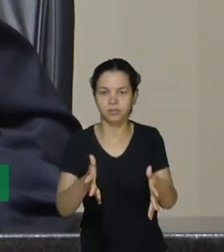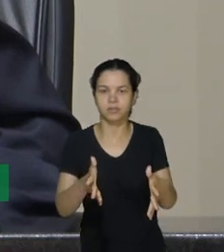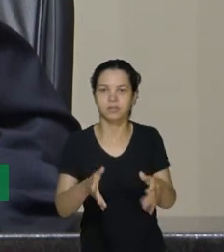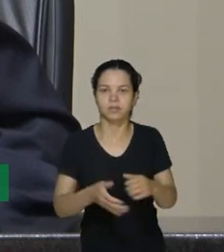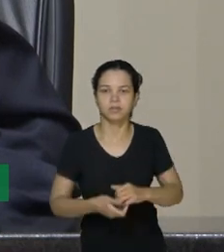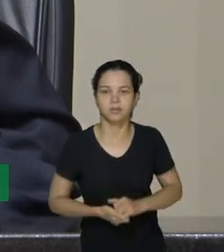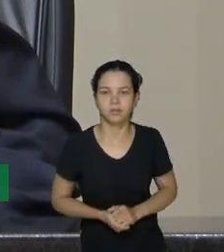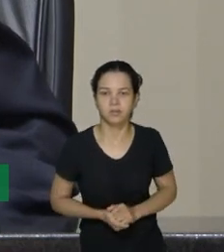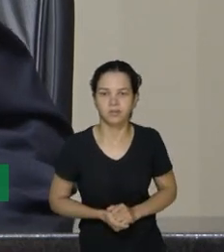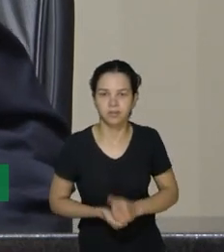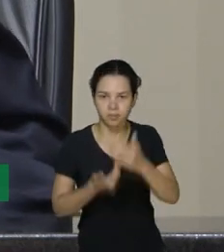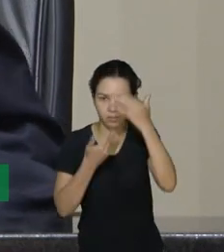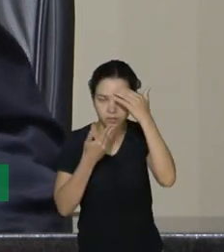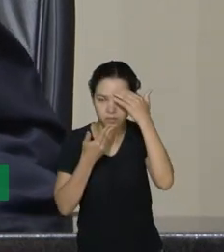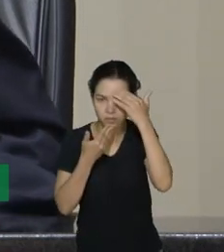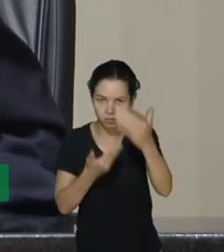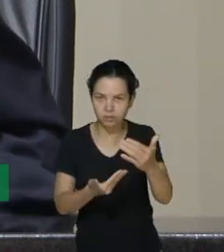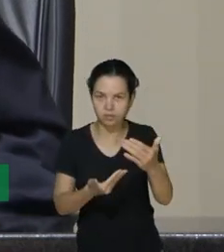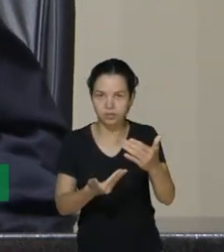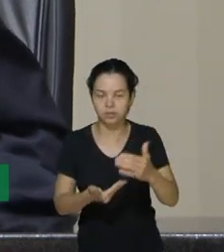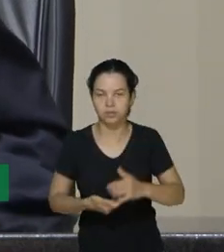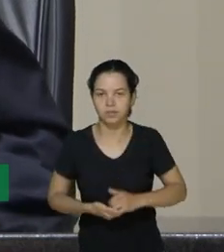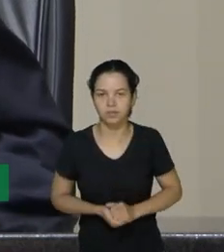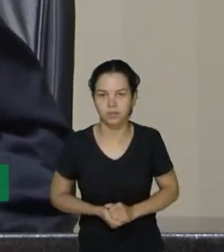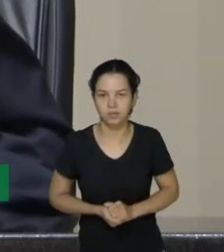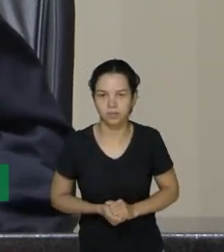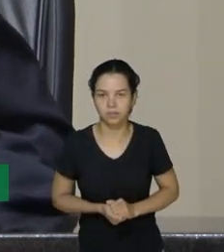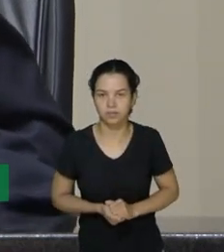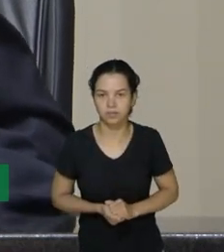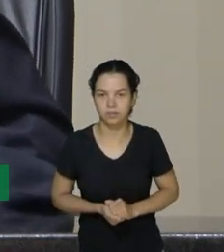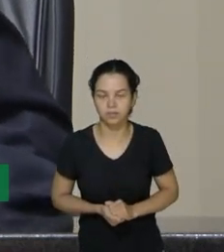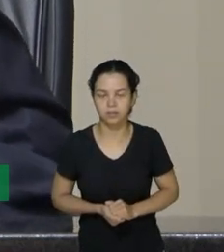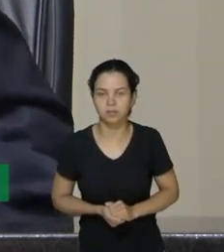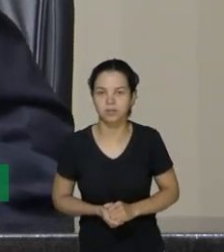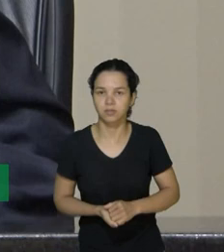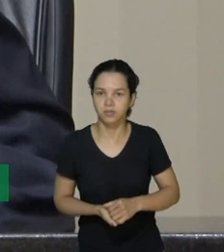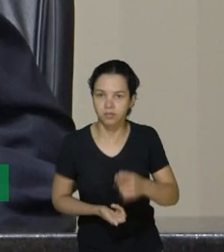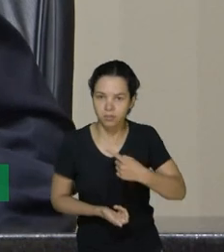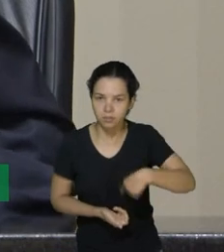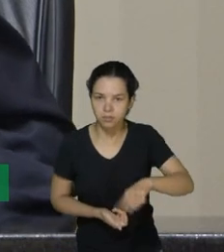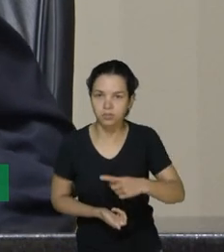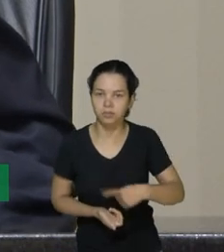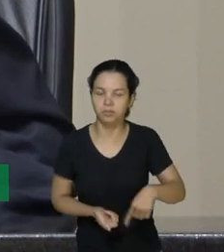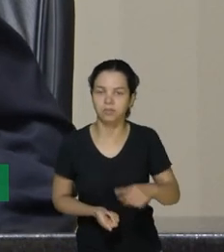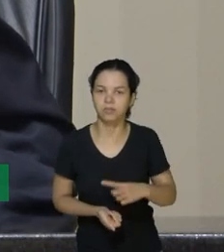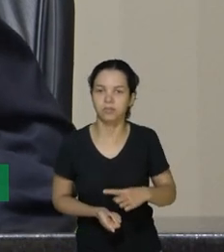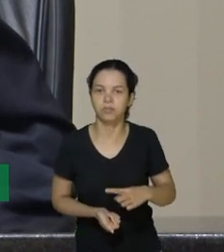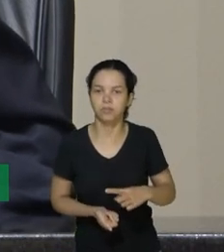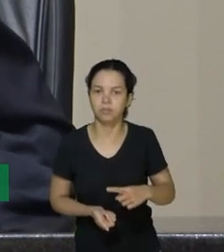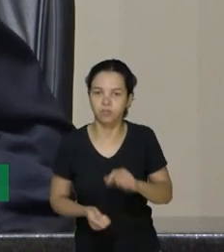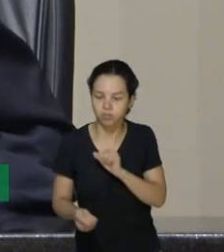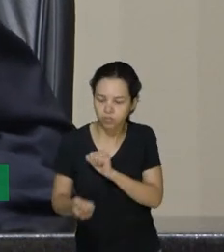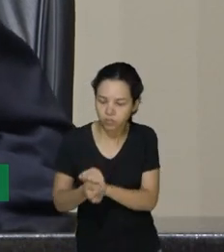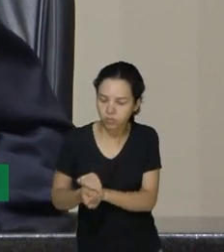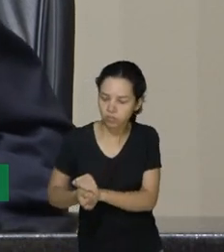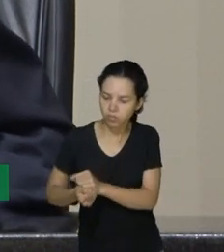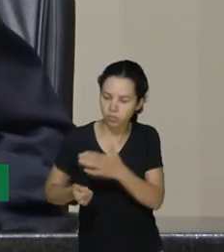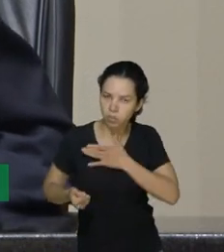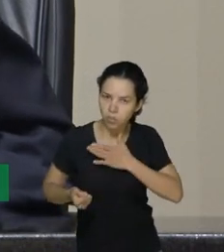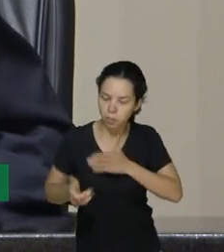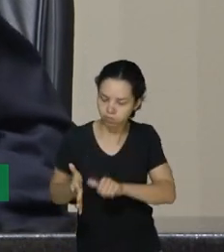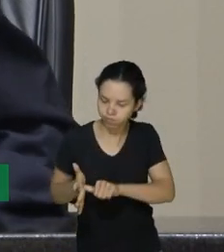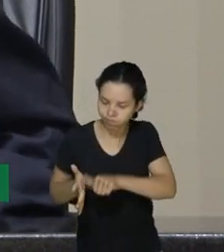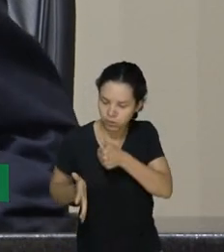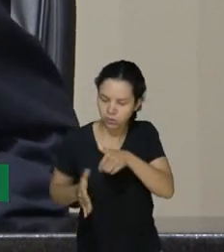vez, quero agradecer a todos os deputados, aqueles que eu tive a oportunidade de conviver desde o meu primeiro mandato